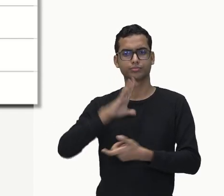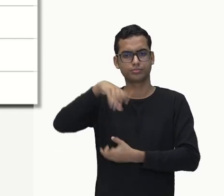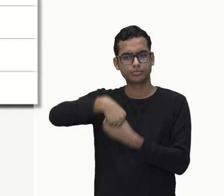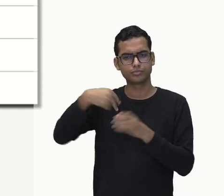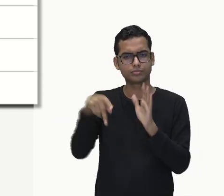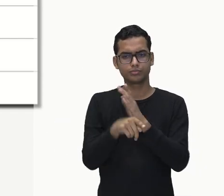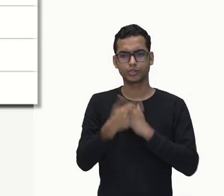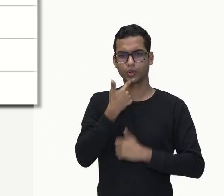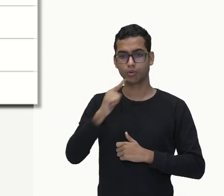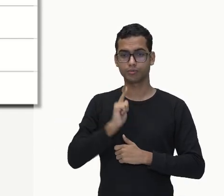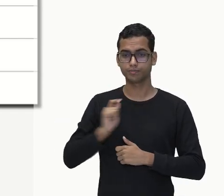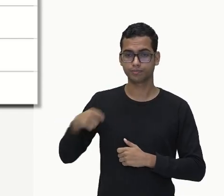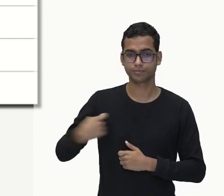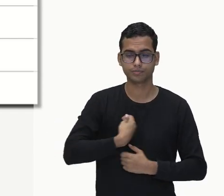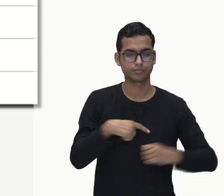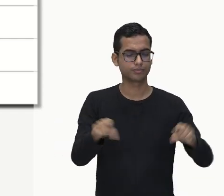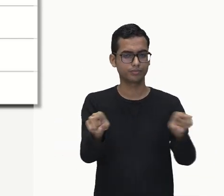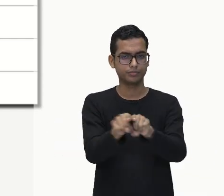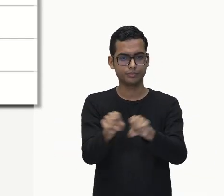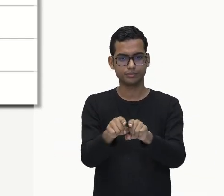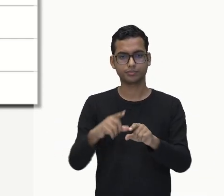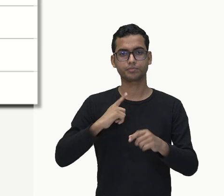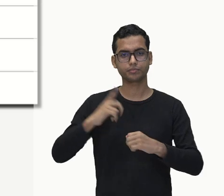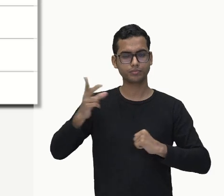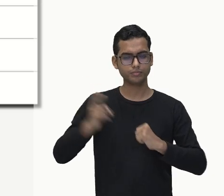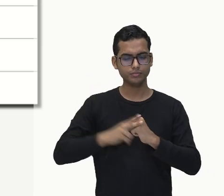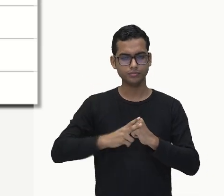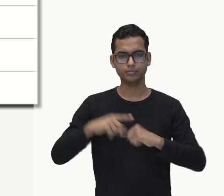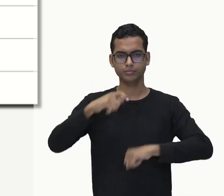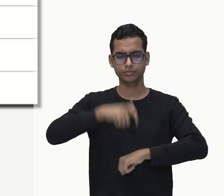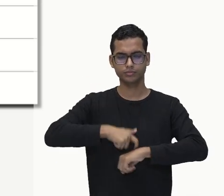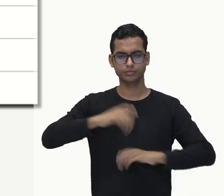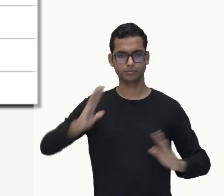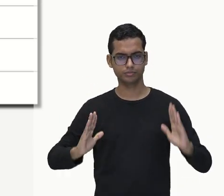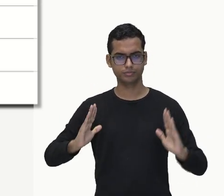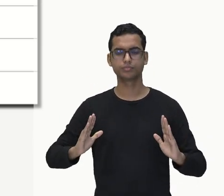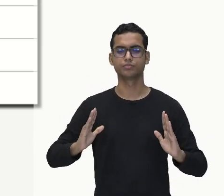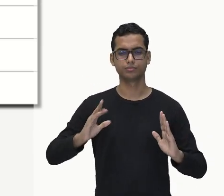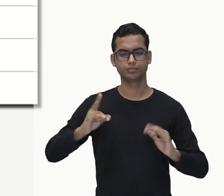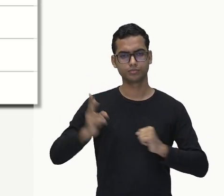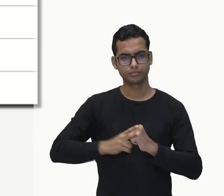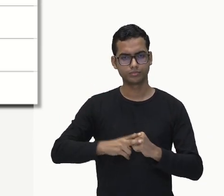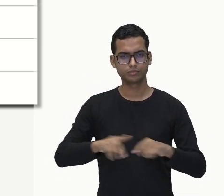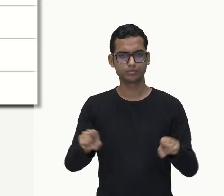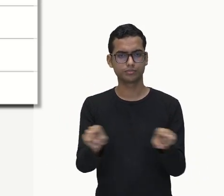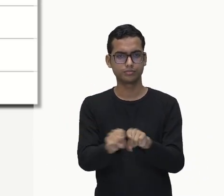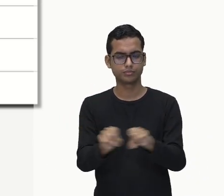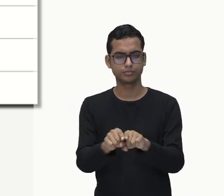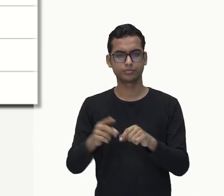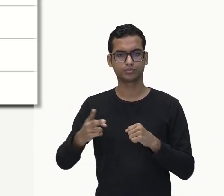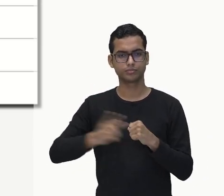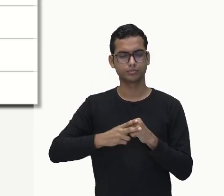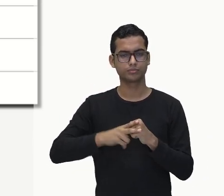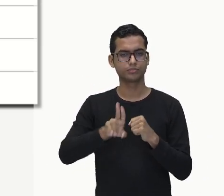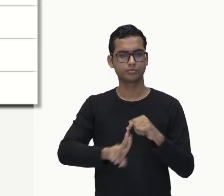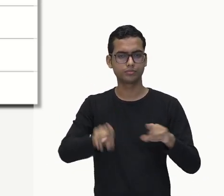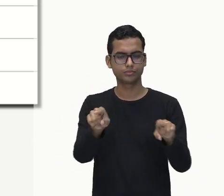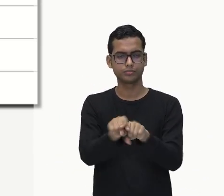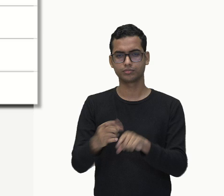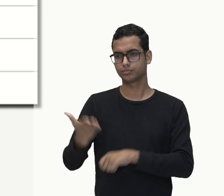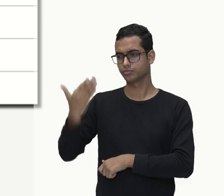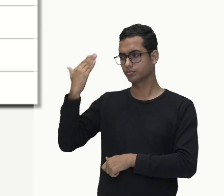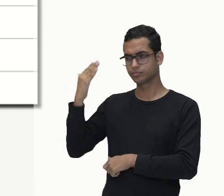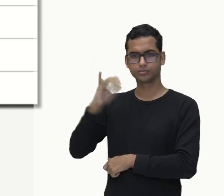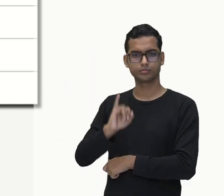quando chegam nesse tempo verbal aqui, pretérito imperfeito de indicativo, esses verbos que